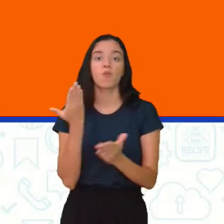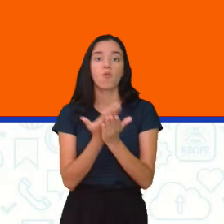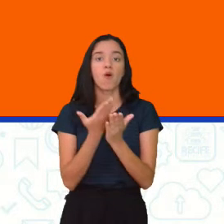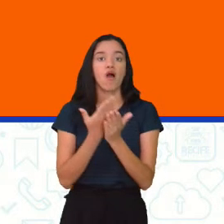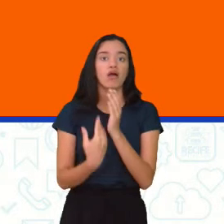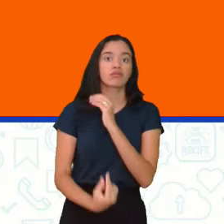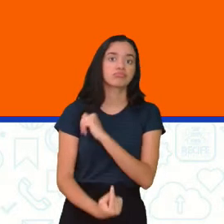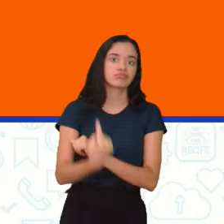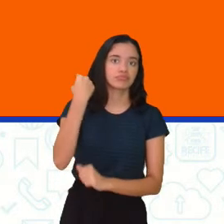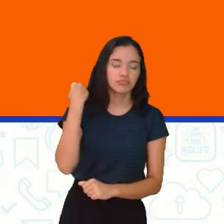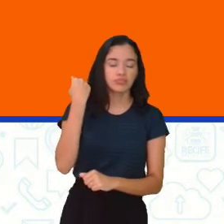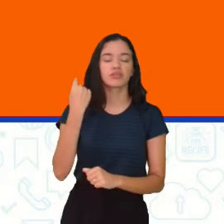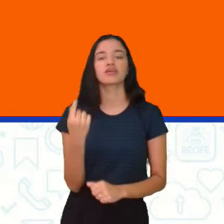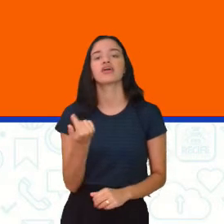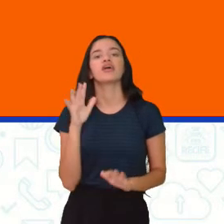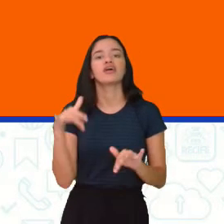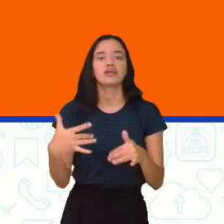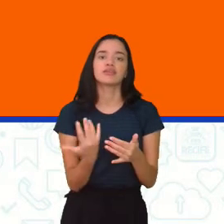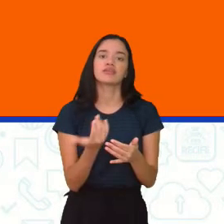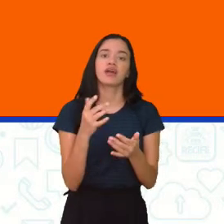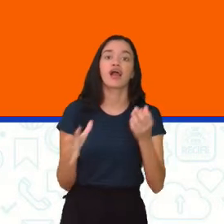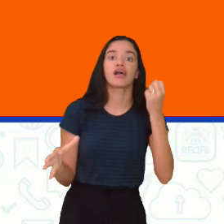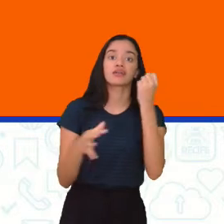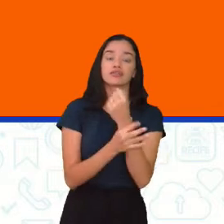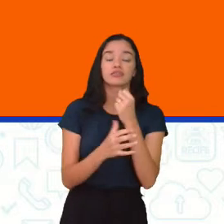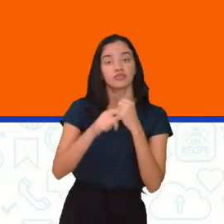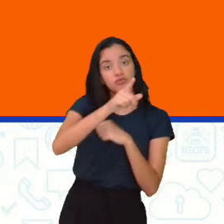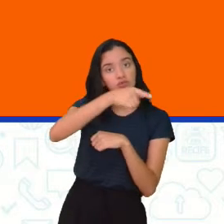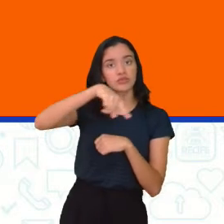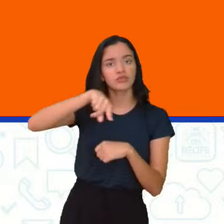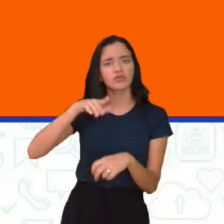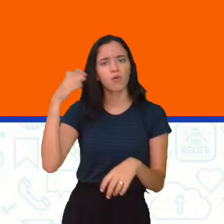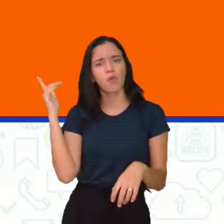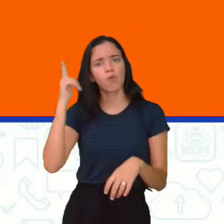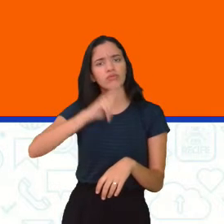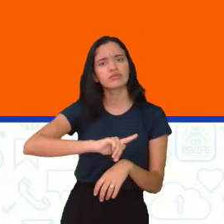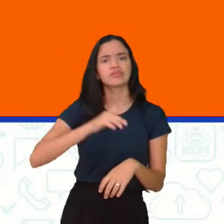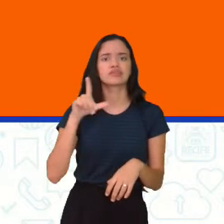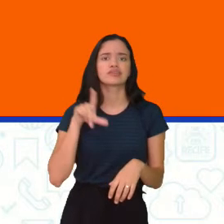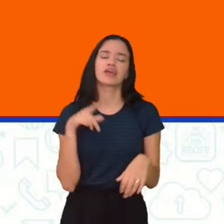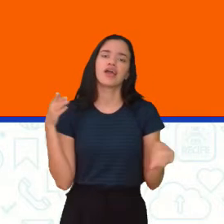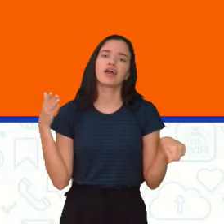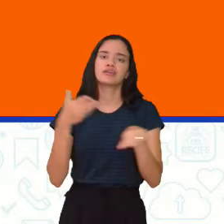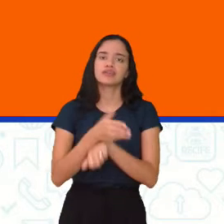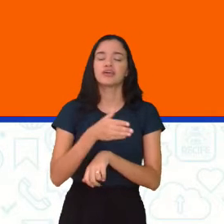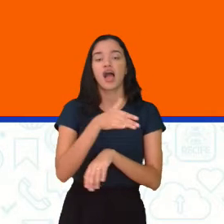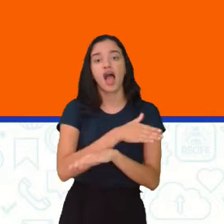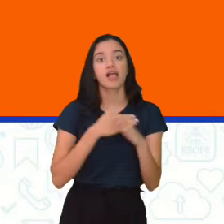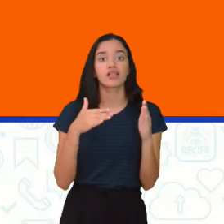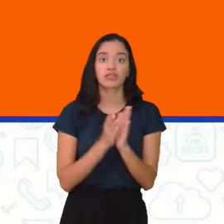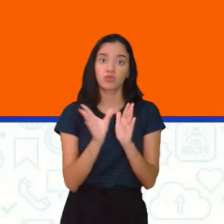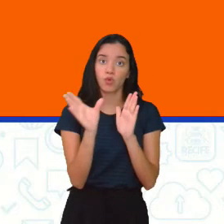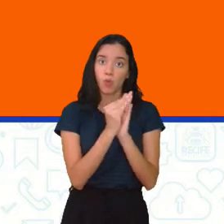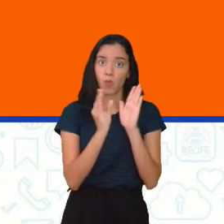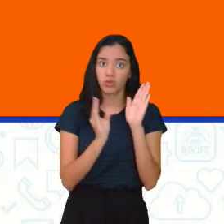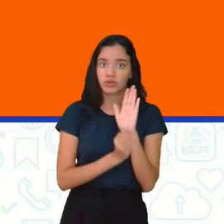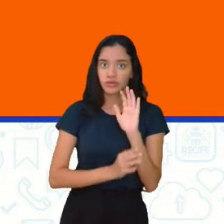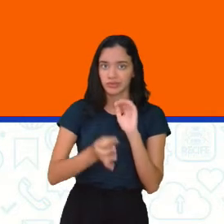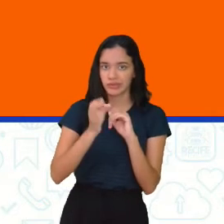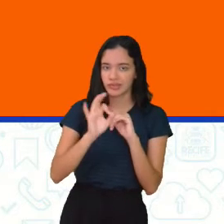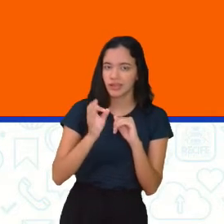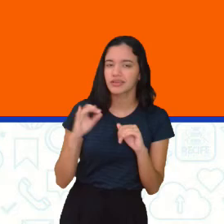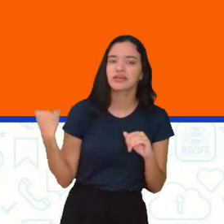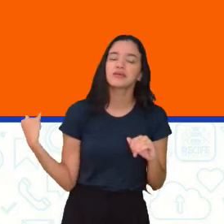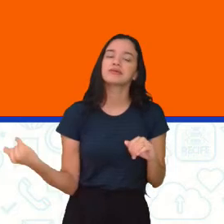anterior. E dessa forma, garantir aí que vocês consigam ter acesso a todo o conteúdo. Então é